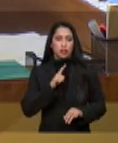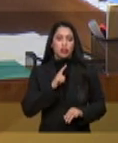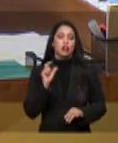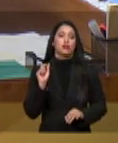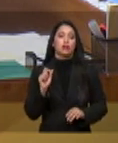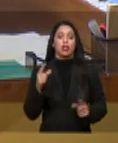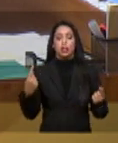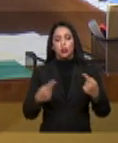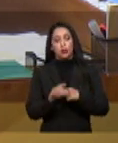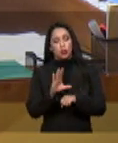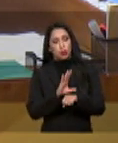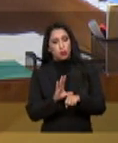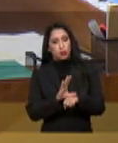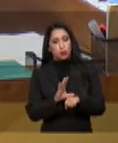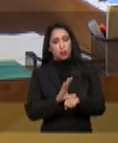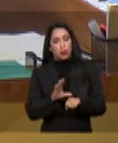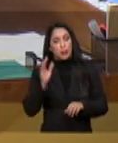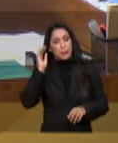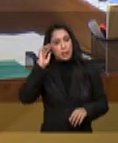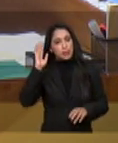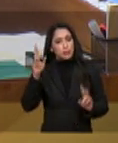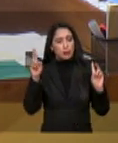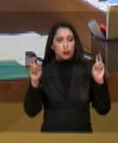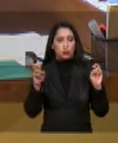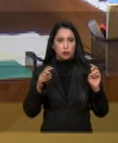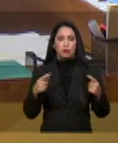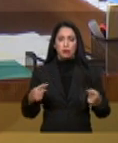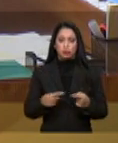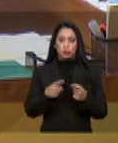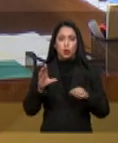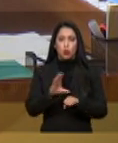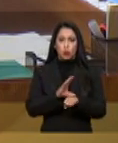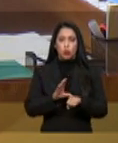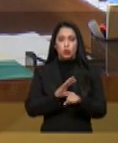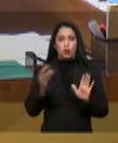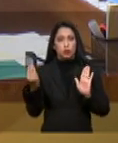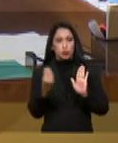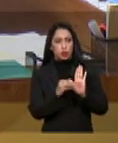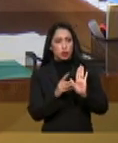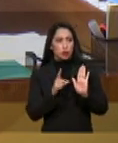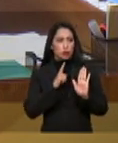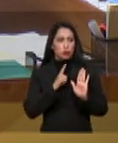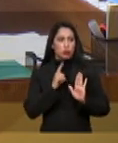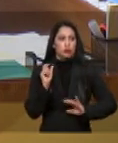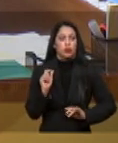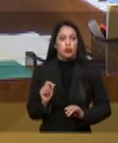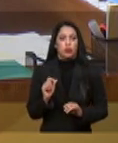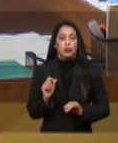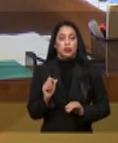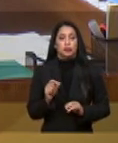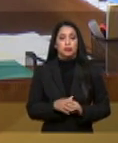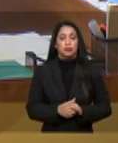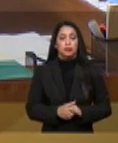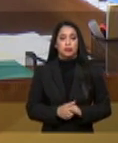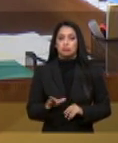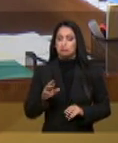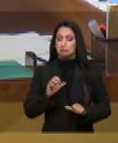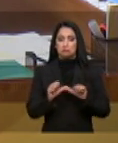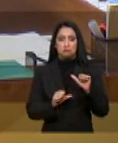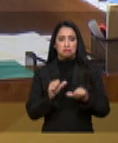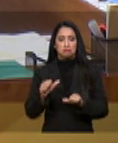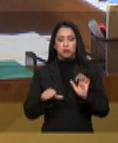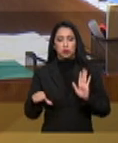inconstitucionalidade. No mérito, afirmou ser constitucional o dispositivo impugnado, argumentando que este não alterou a